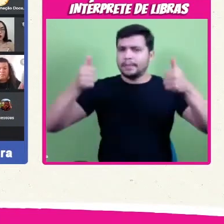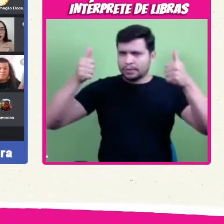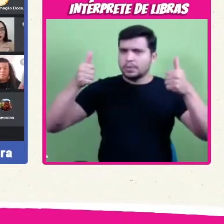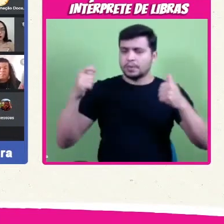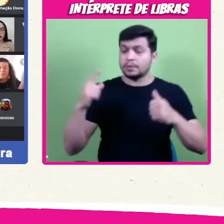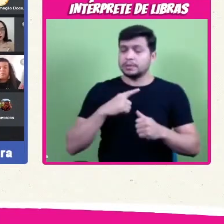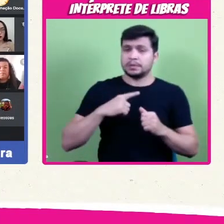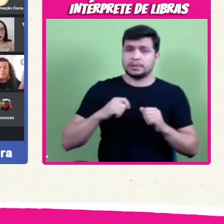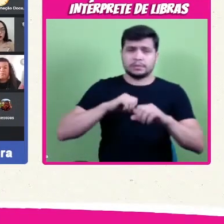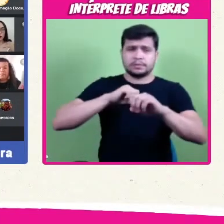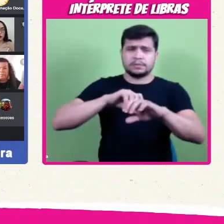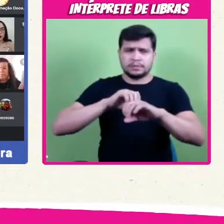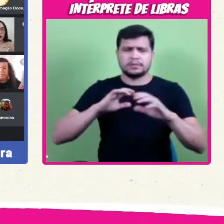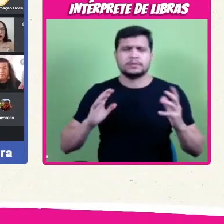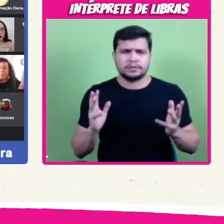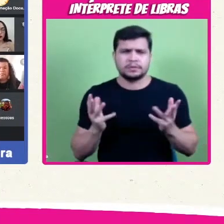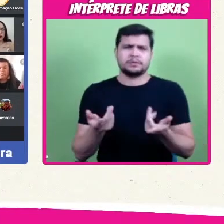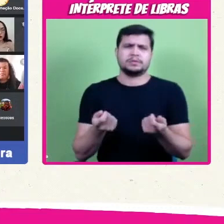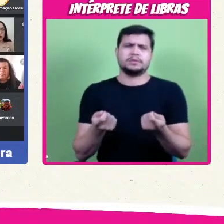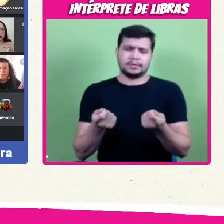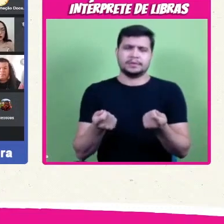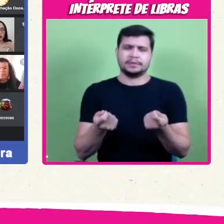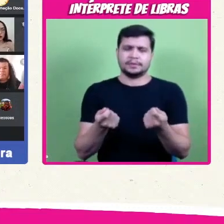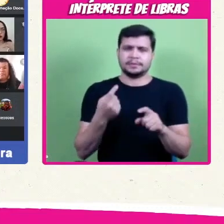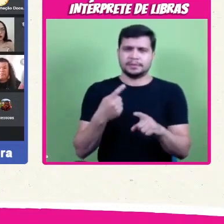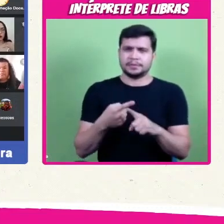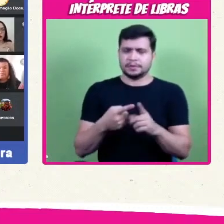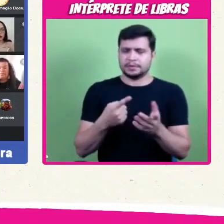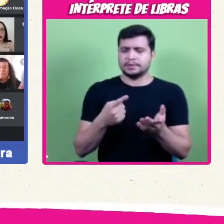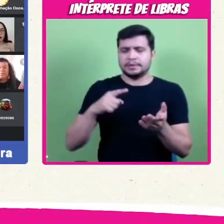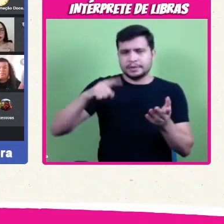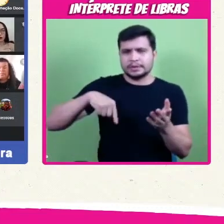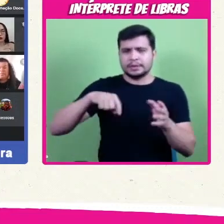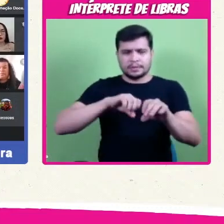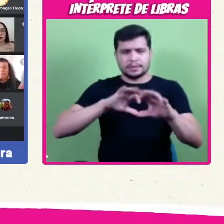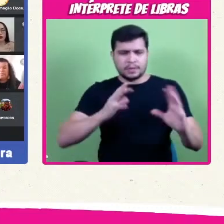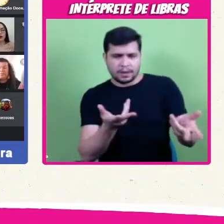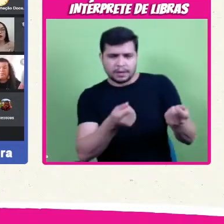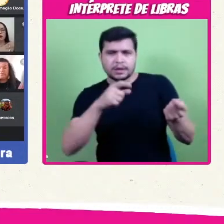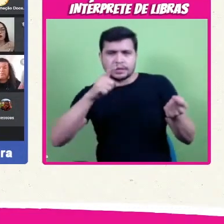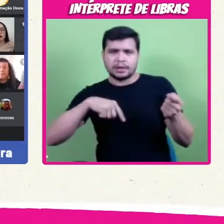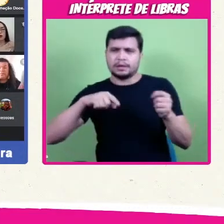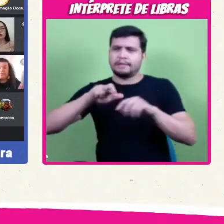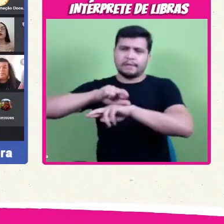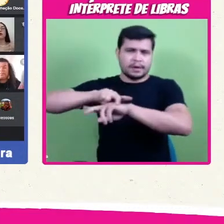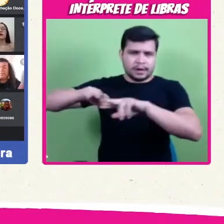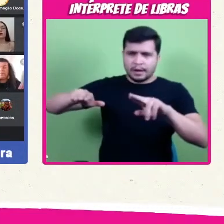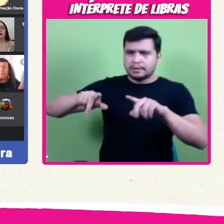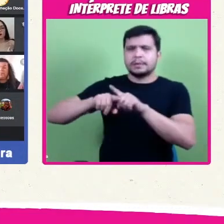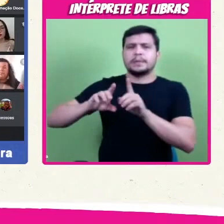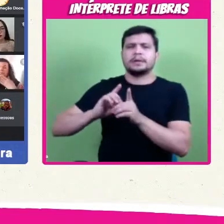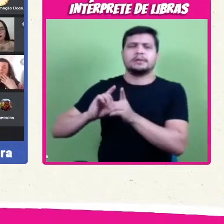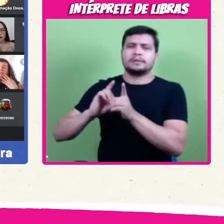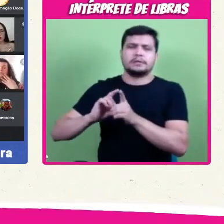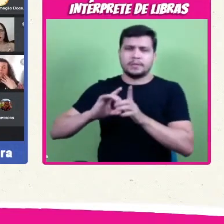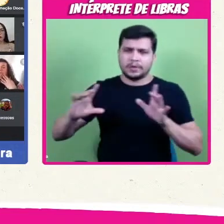de qualidade, que para nós é sinônimo de uma educação com diversidade, com democracia. Então, muito obrigado e